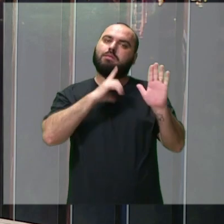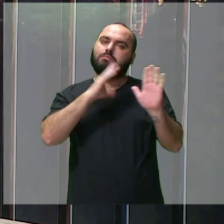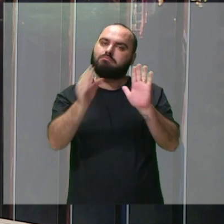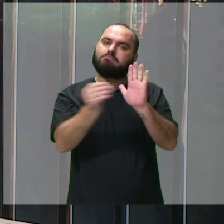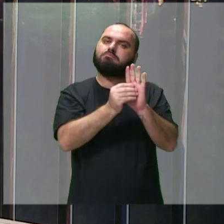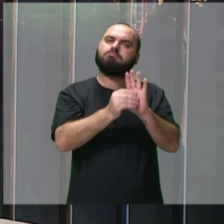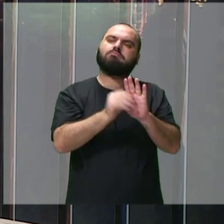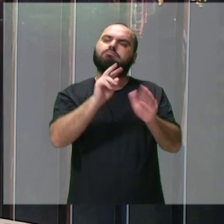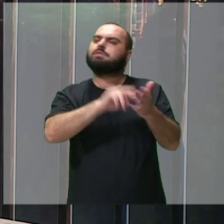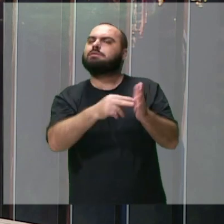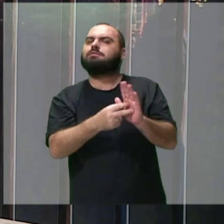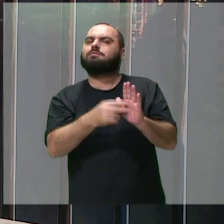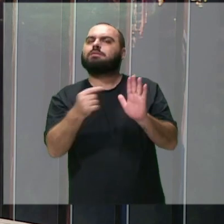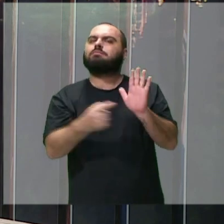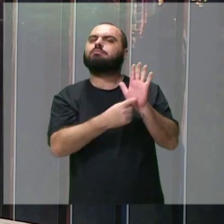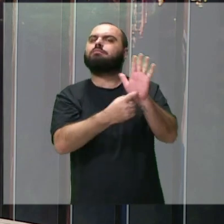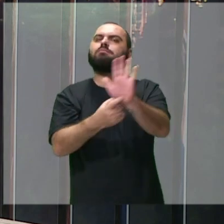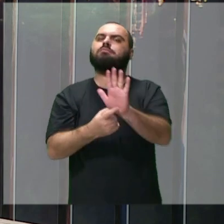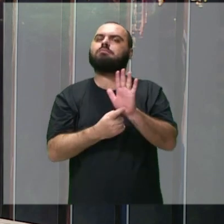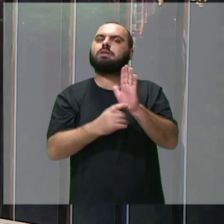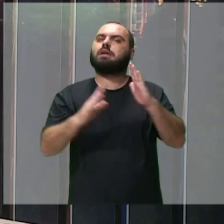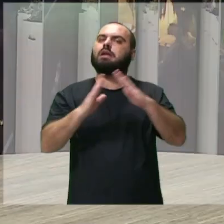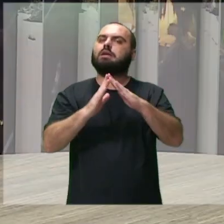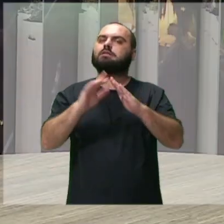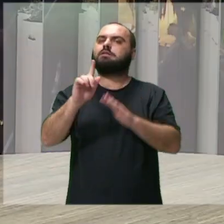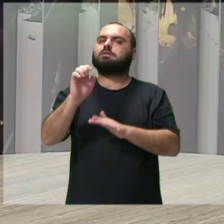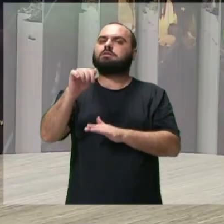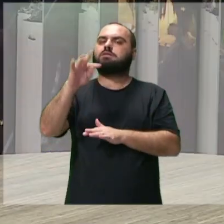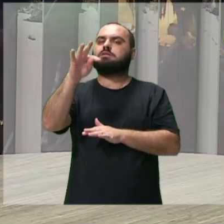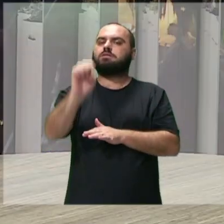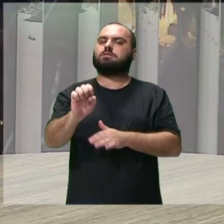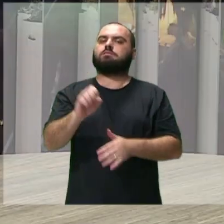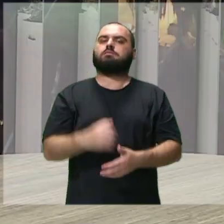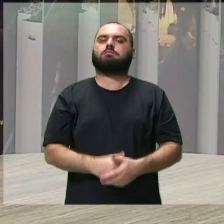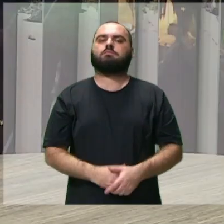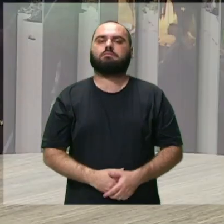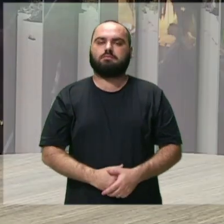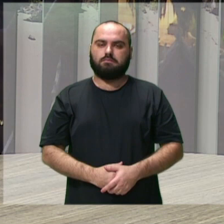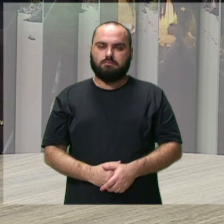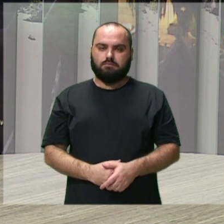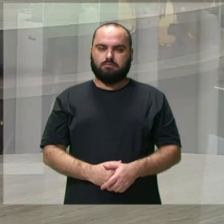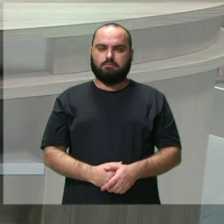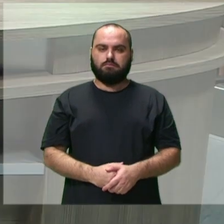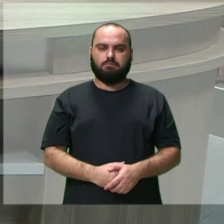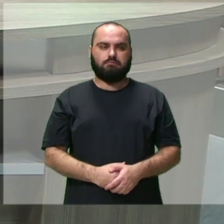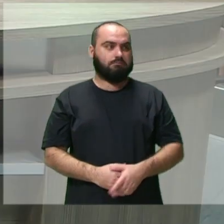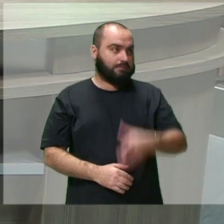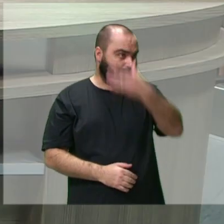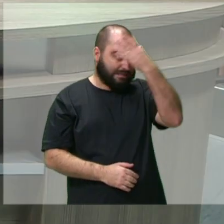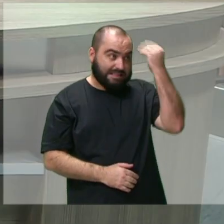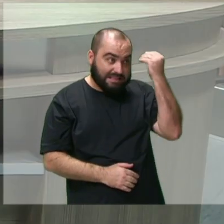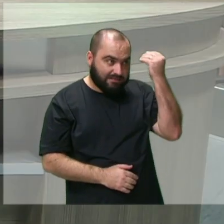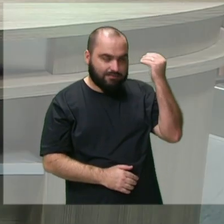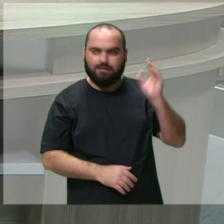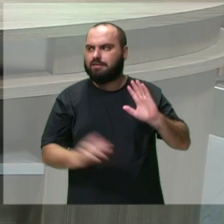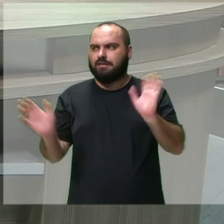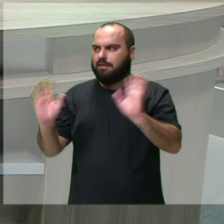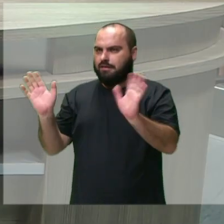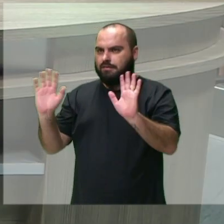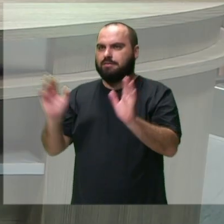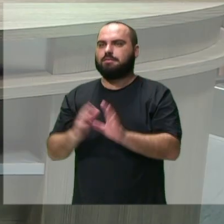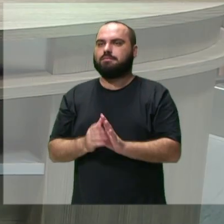que estava exposto em Casa da Gente? Puxa vida. Não lembro? Não, eram